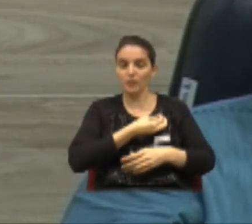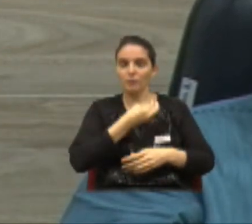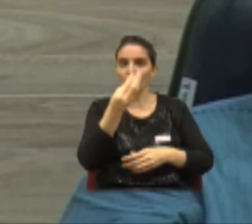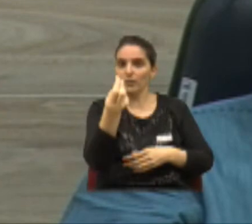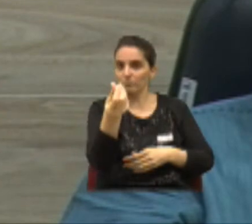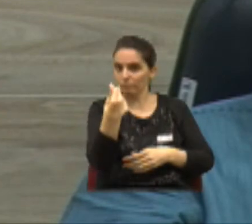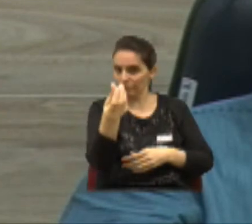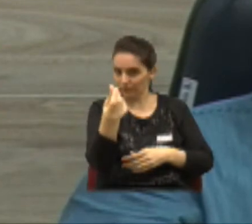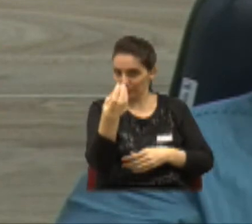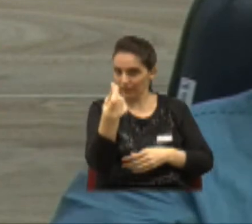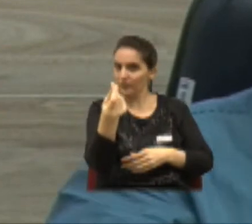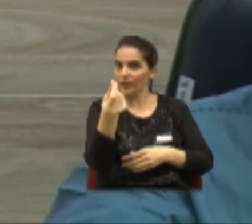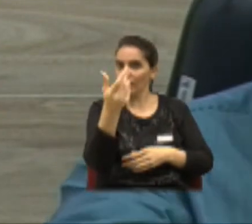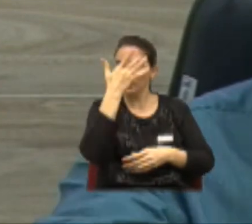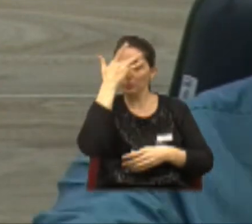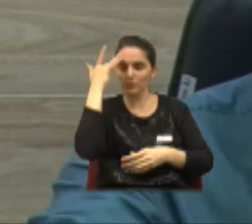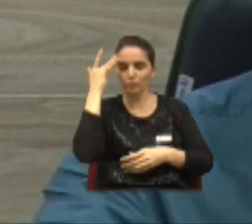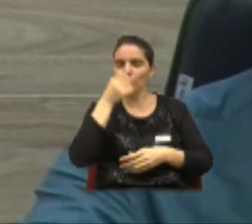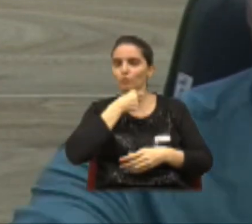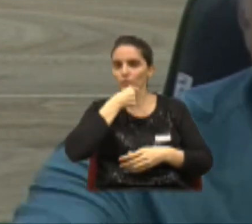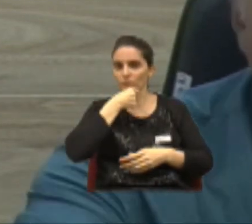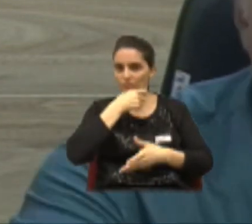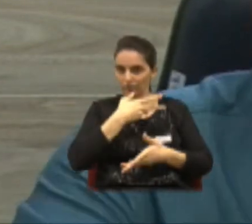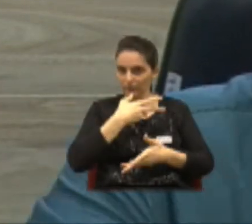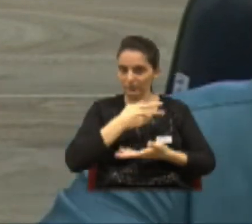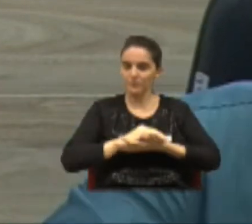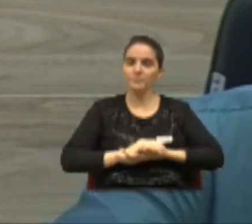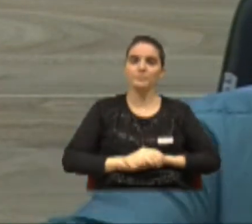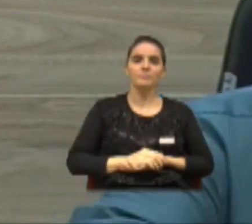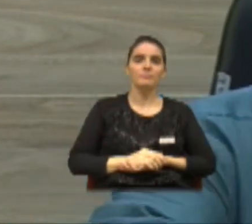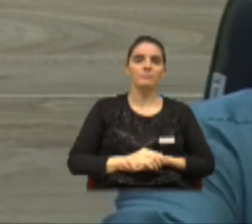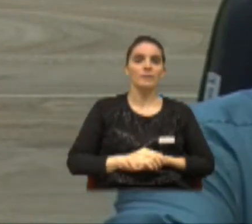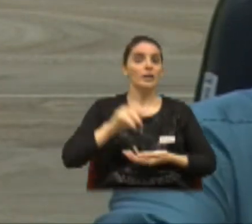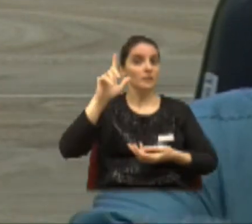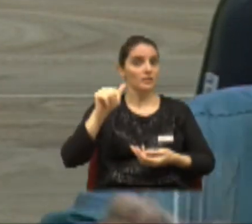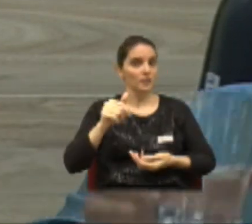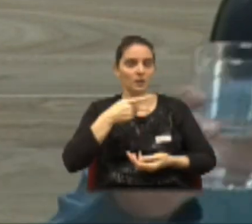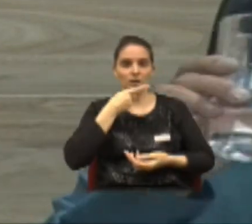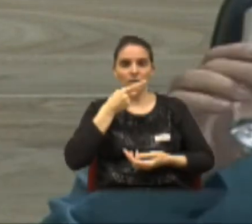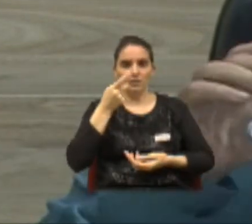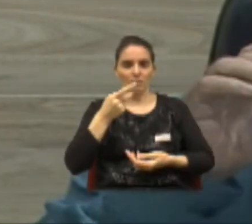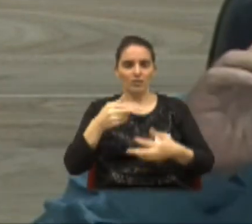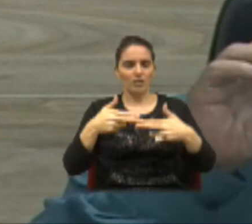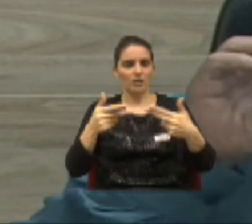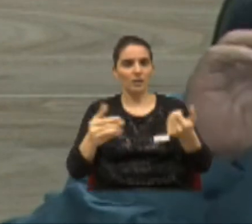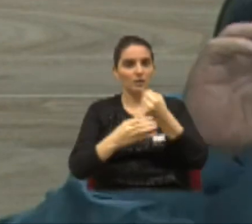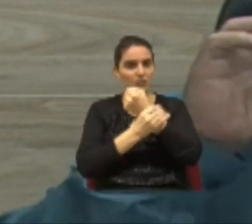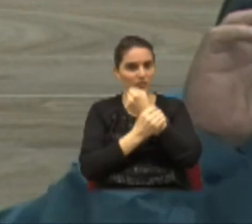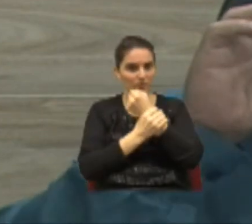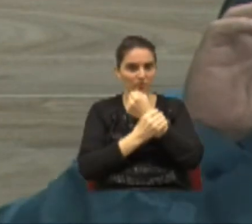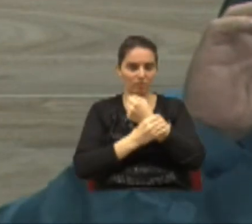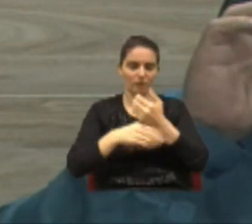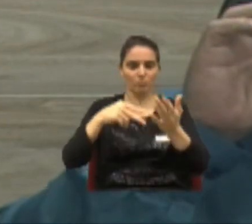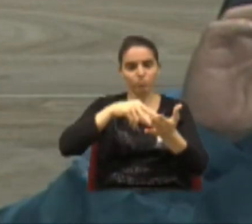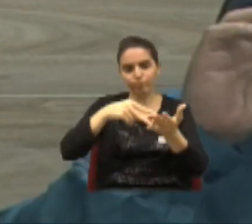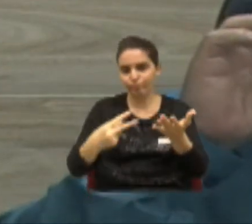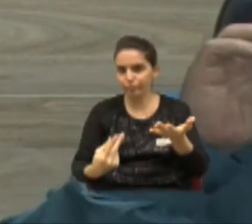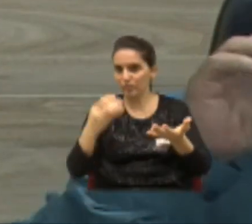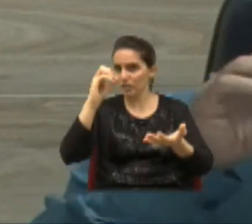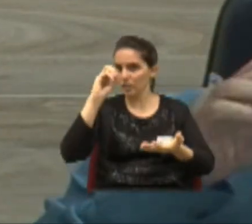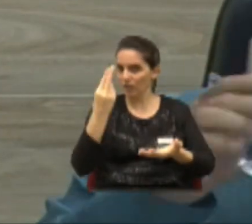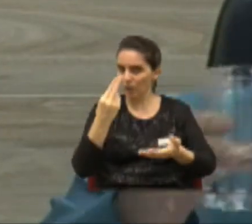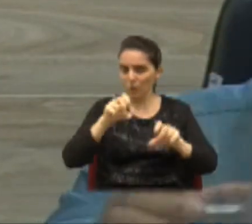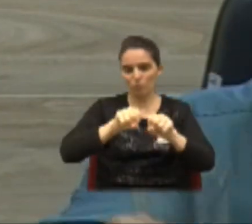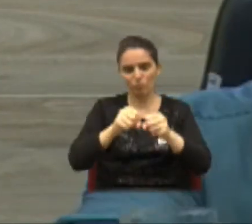vida no paciente idoso. E aí, quando a gente vai para coisa assim, mais grave em relação a uma queda, uma fratura, aí